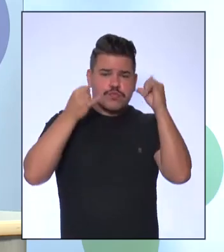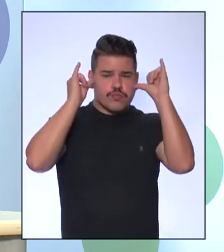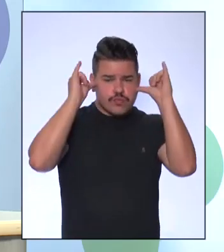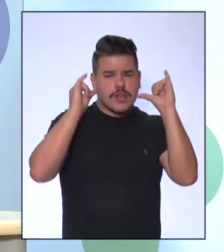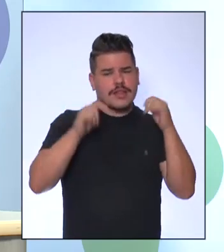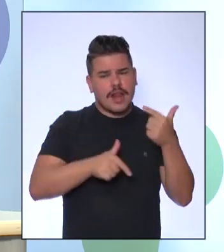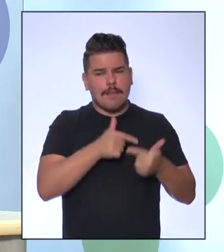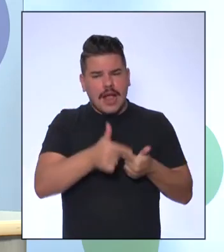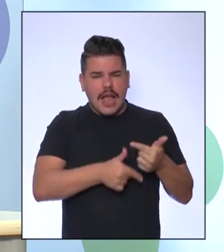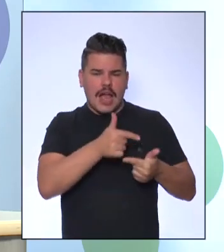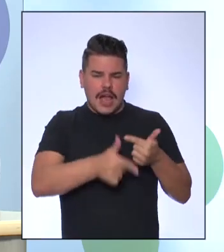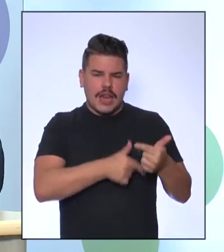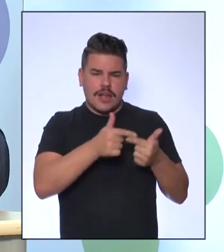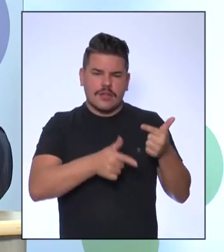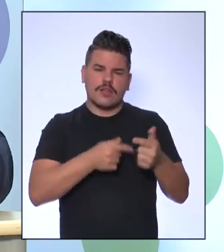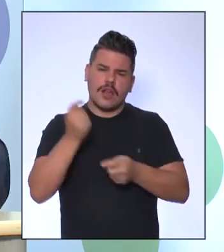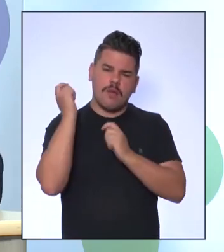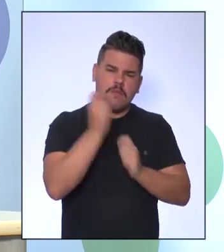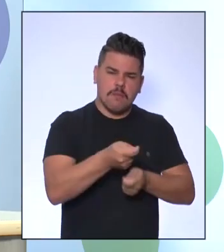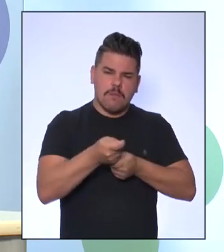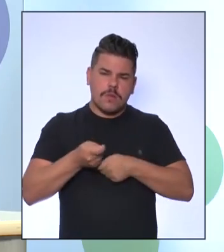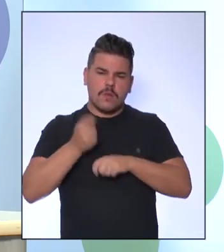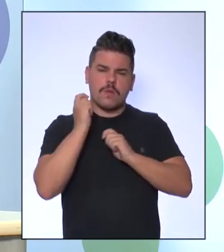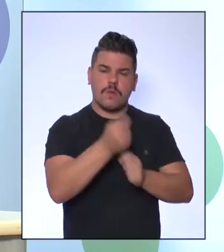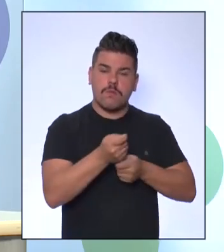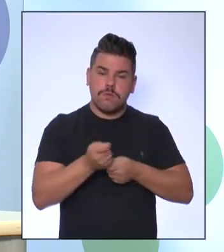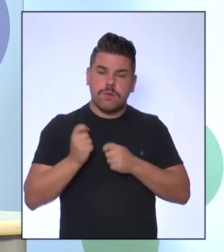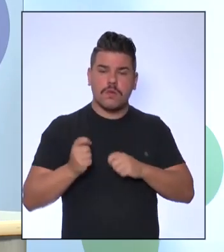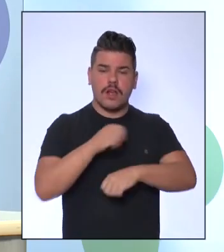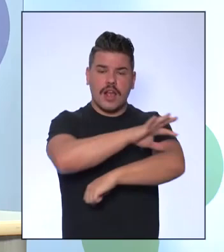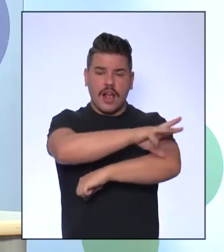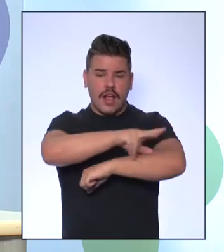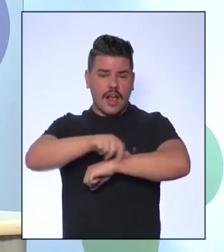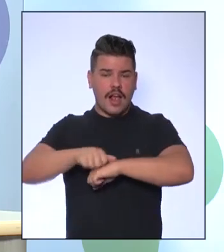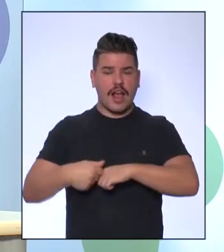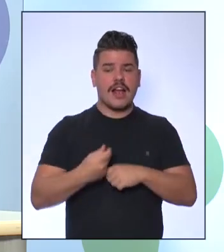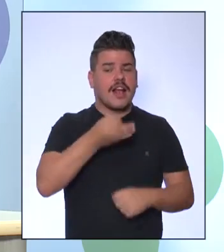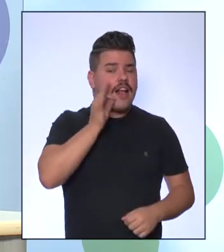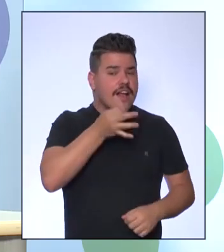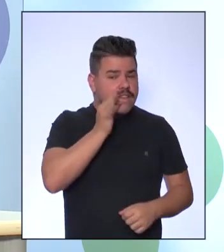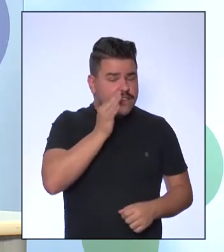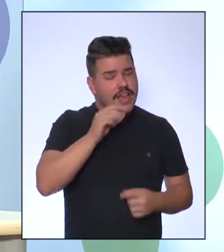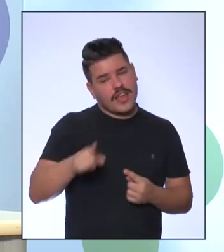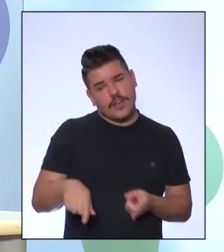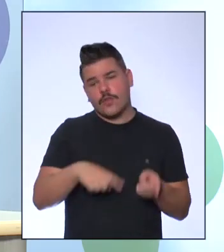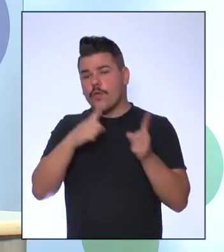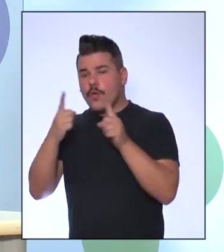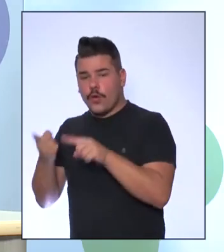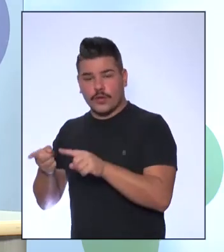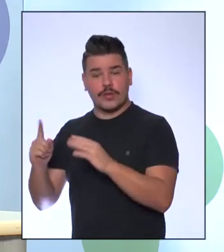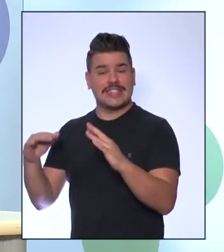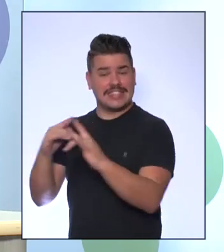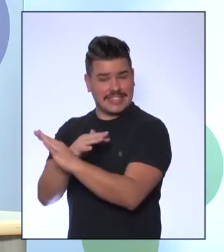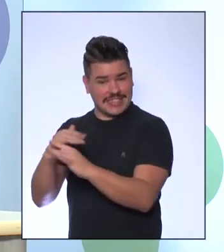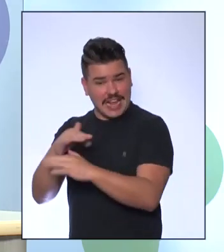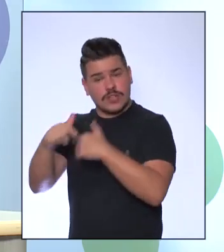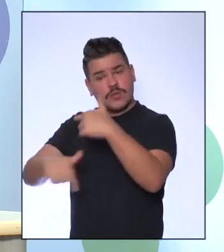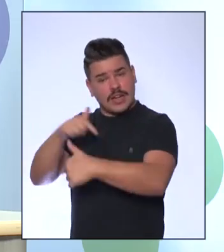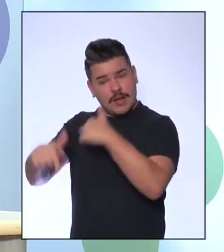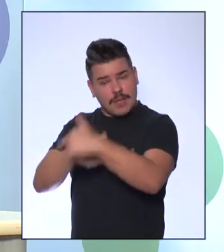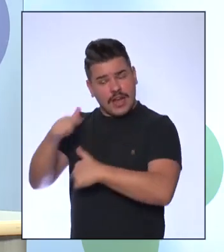trabalho dentro das roças de café, e na cidade nós vamos ter um trabalho mais especializado, e que isso